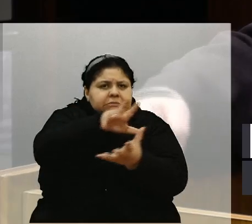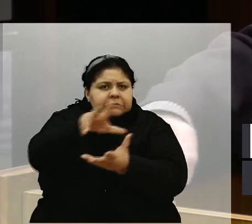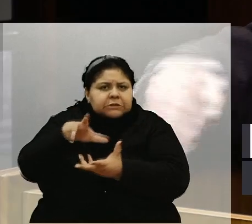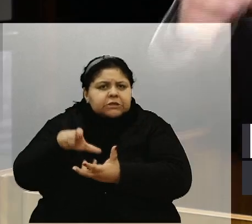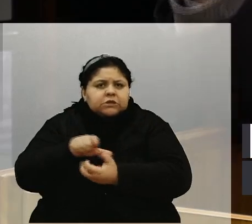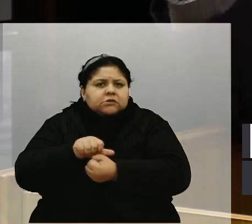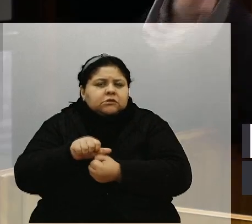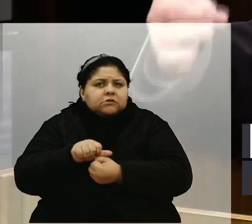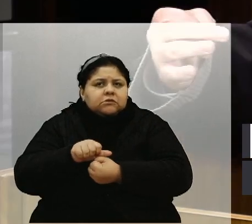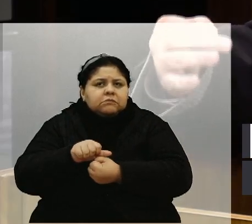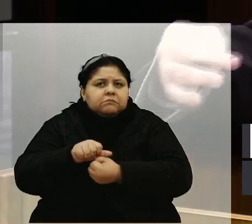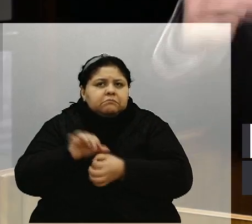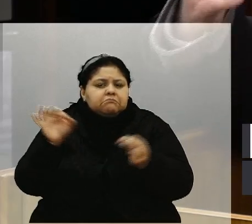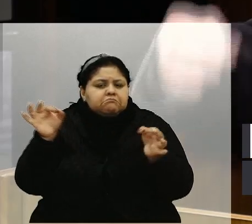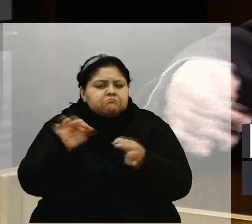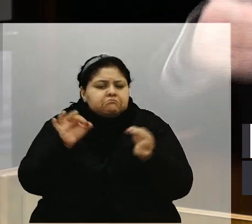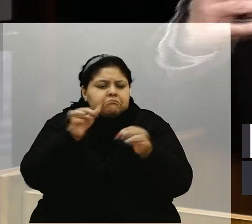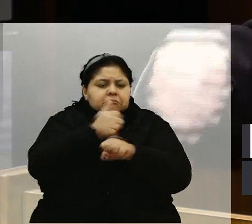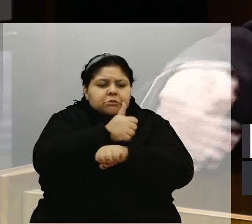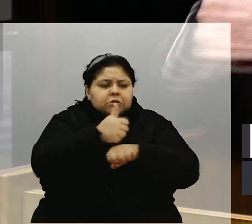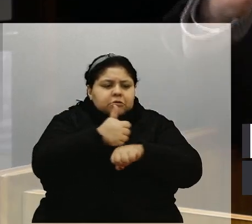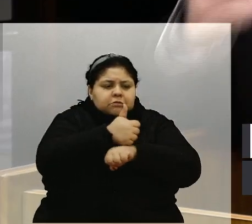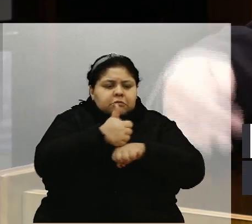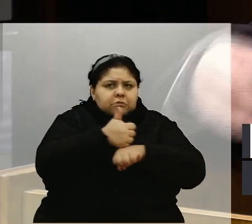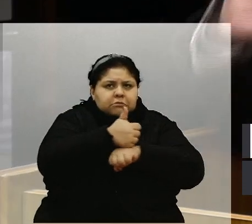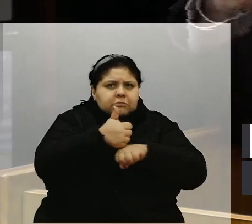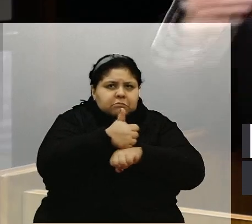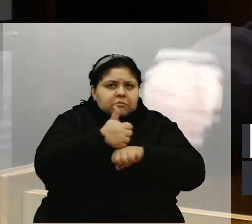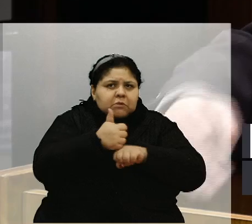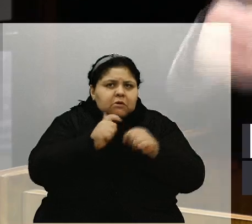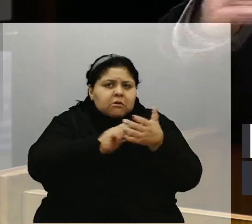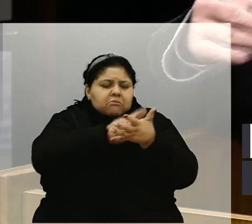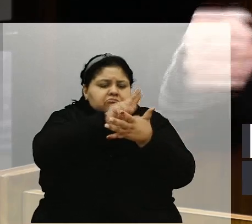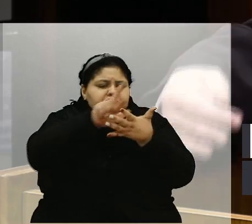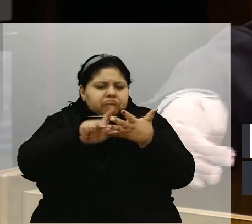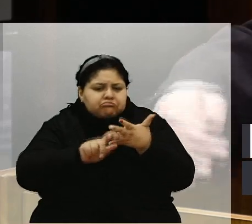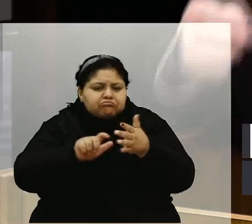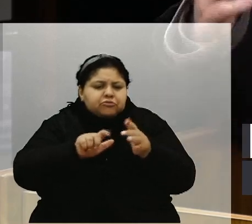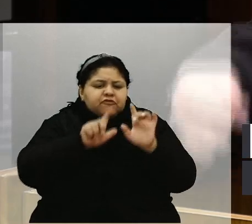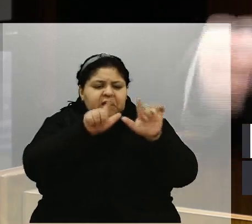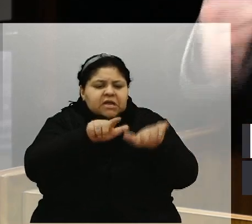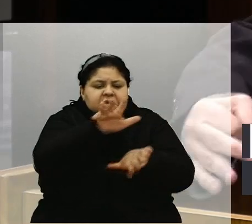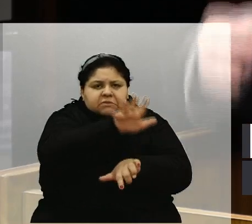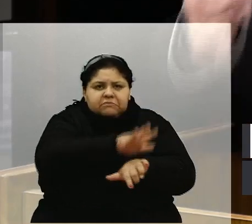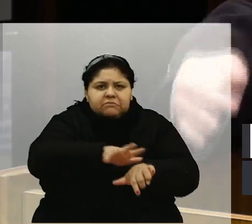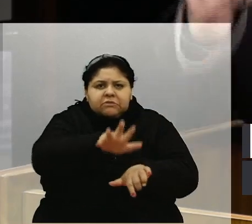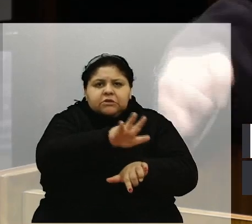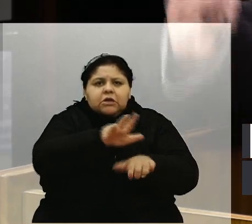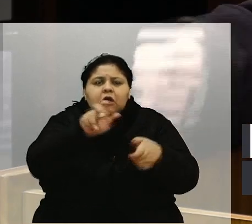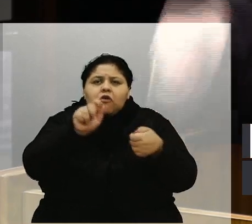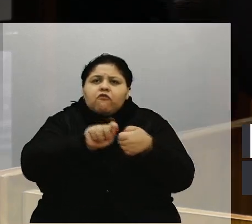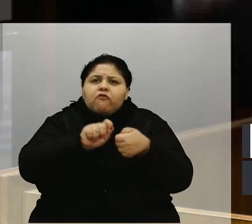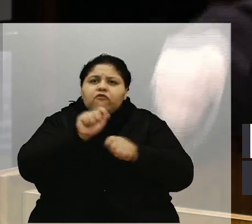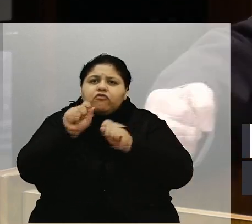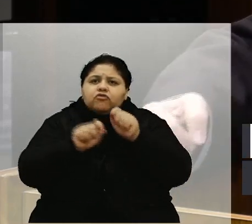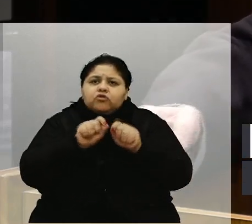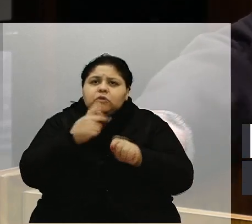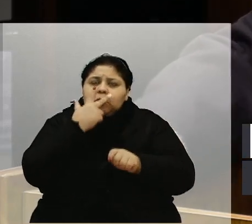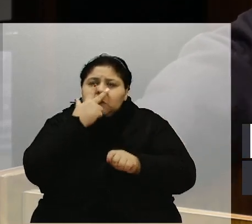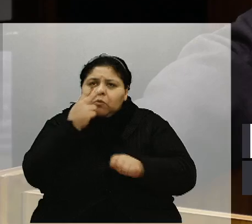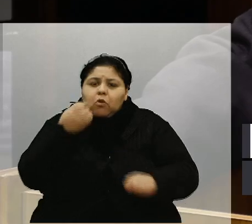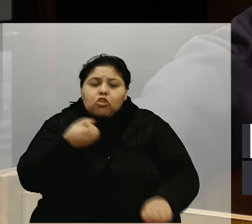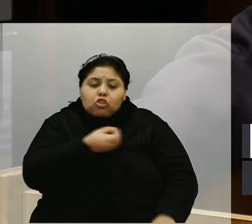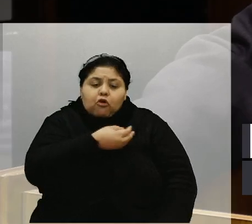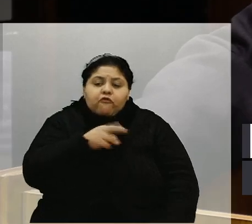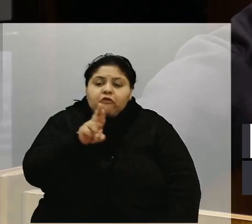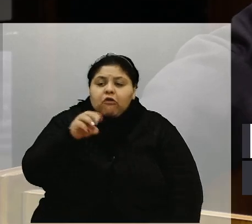engenheiros, excelentes profissionais, torneiro, prenseiro, matrizeiro, soldador, o que for, e vamos fazer como Nova Roma do Sul.